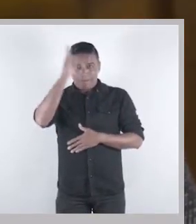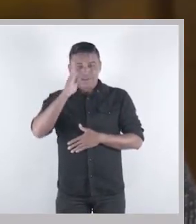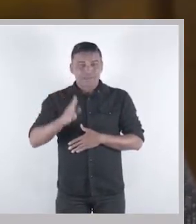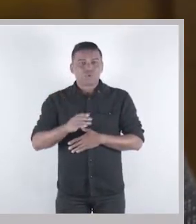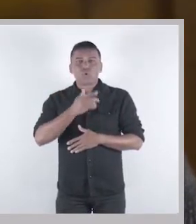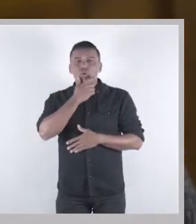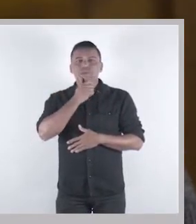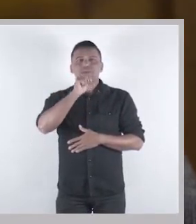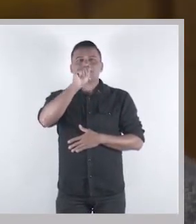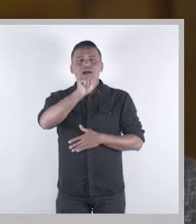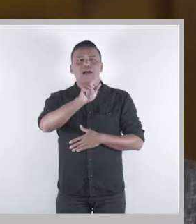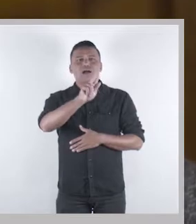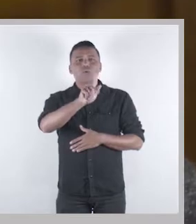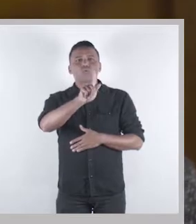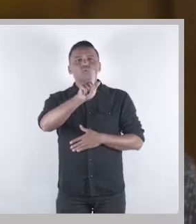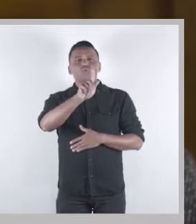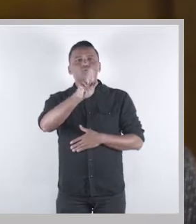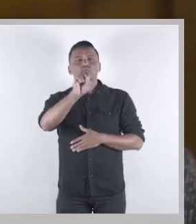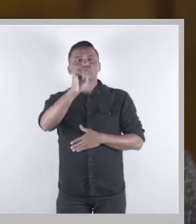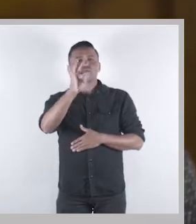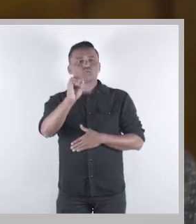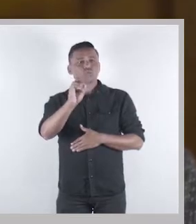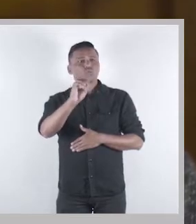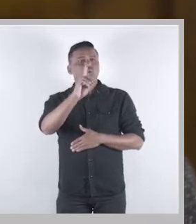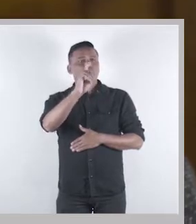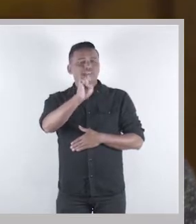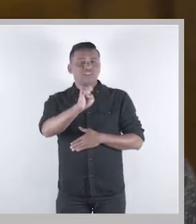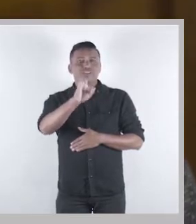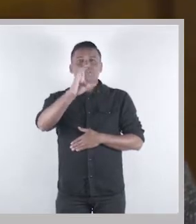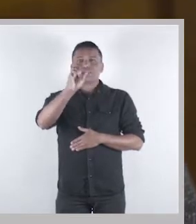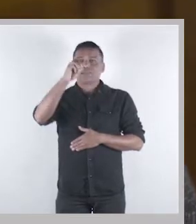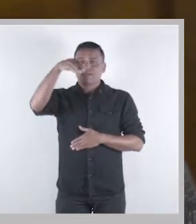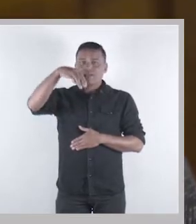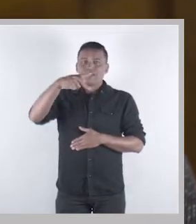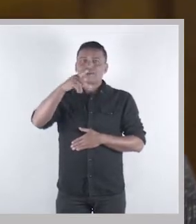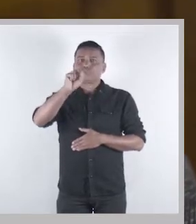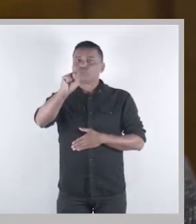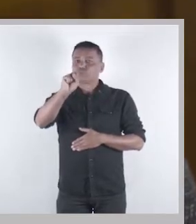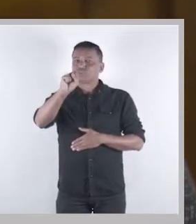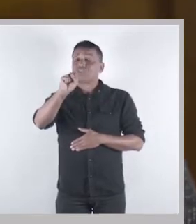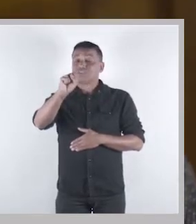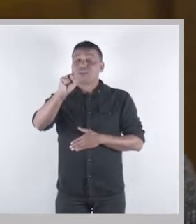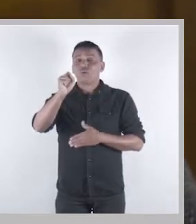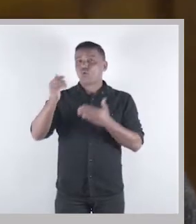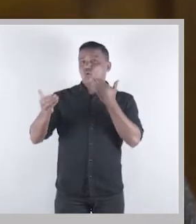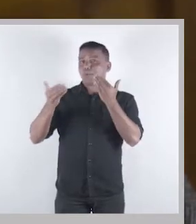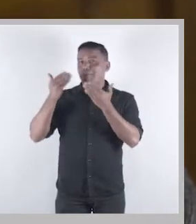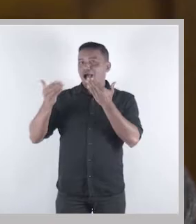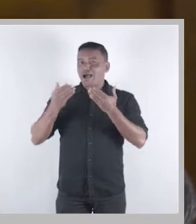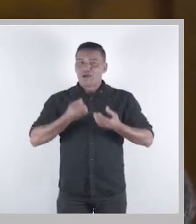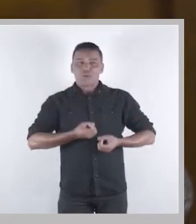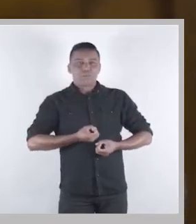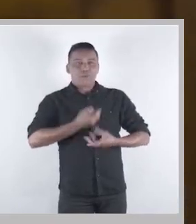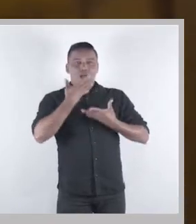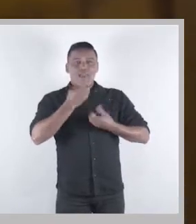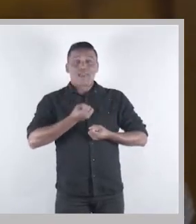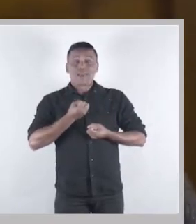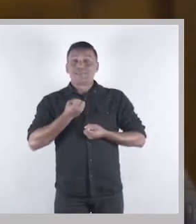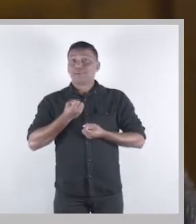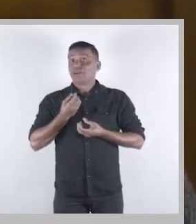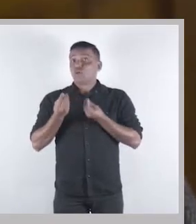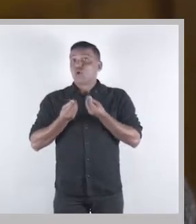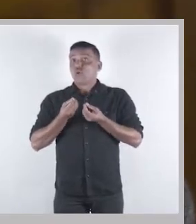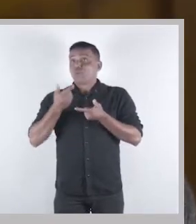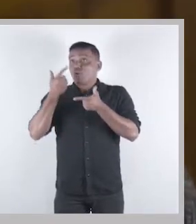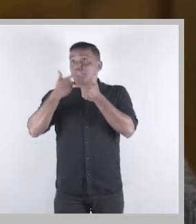dele quando eu comparo até com outros poetas acho que que há soluções que que ele apresenta-se são muito aí entra até